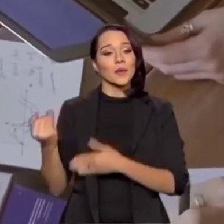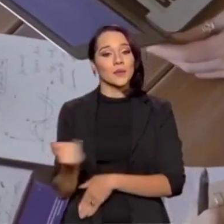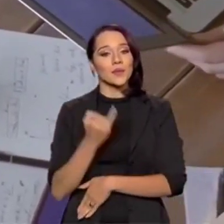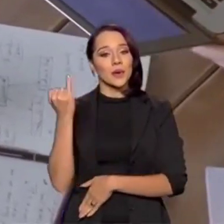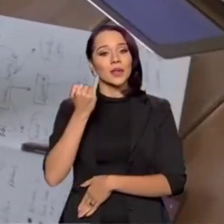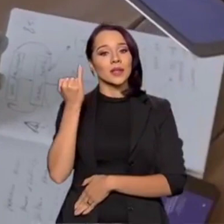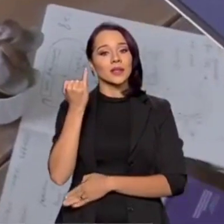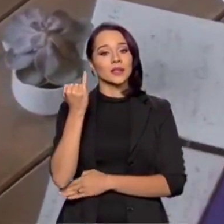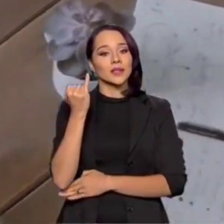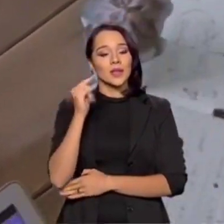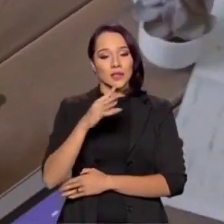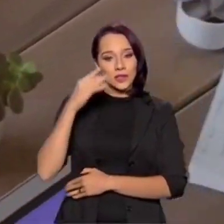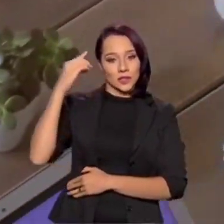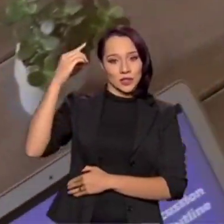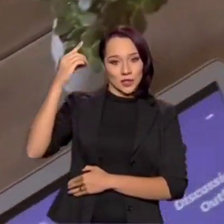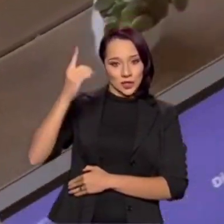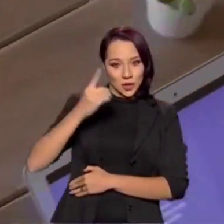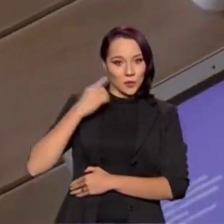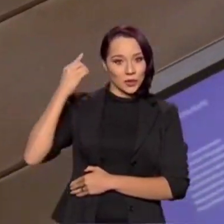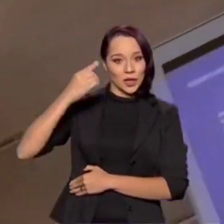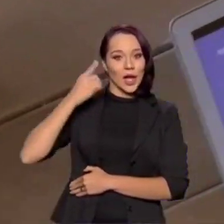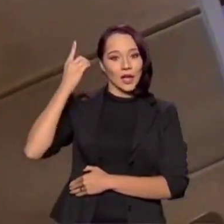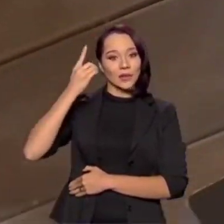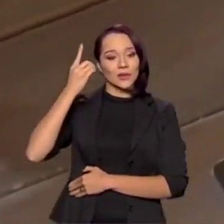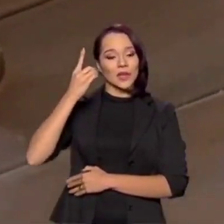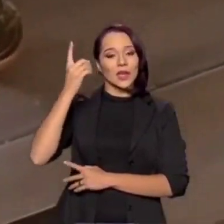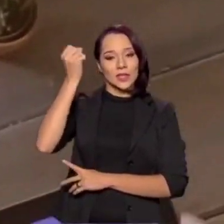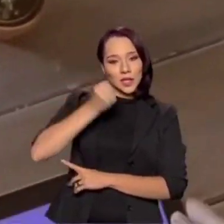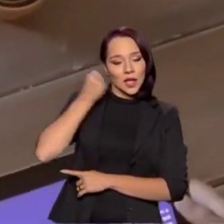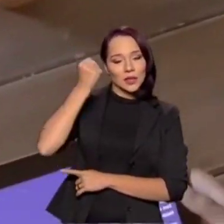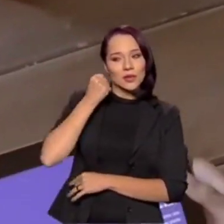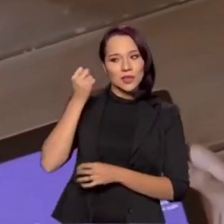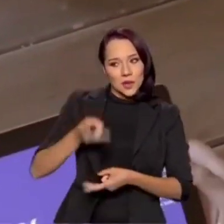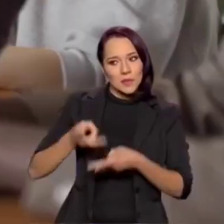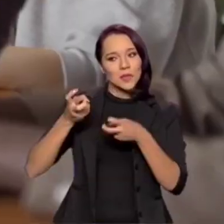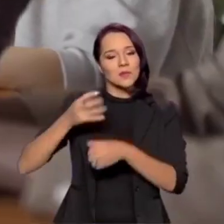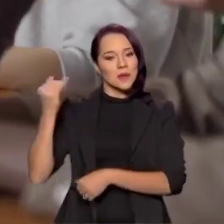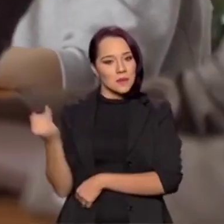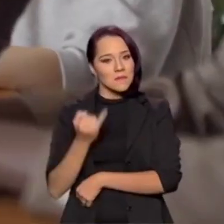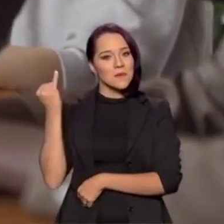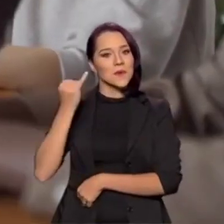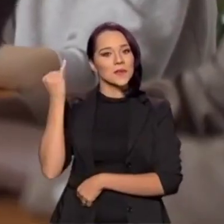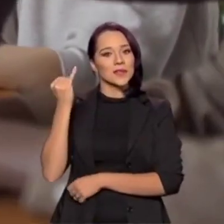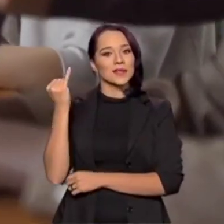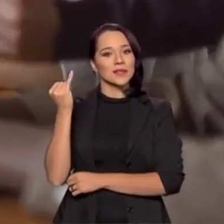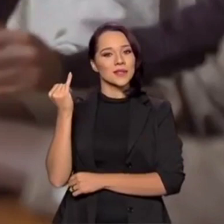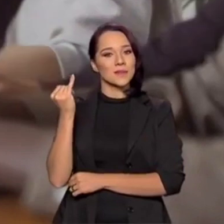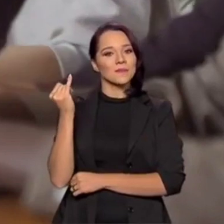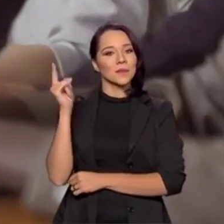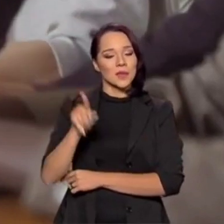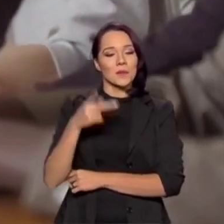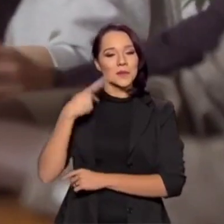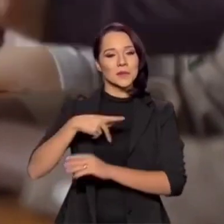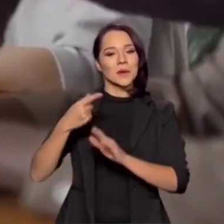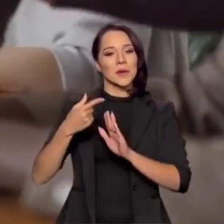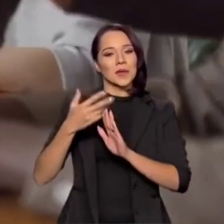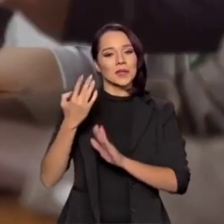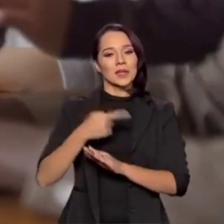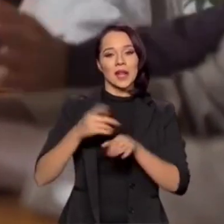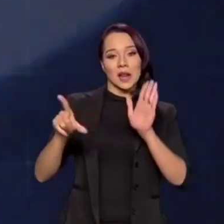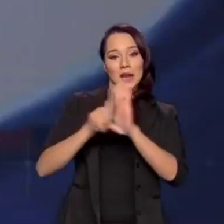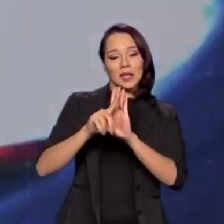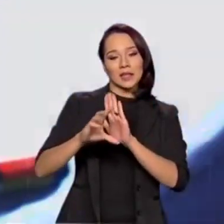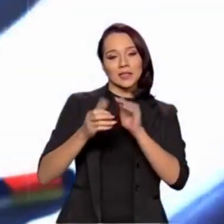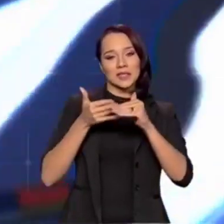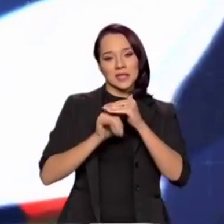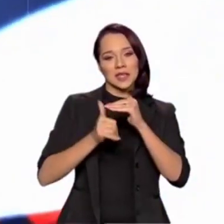de deputados e senadores que perceberam a relevância da posição do marco das